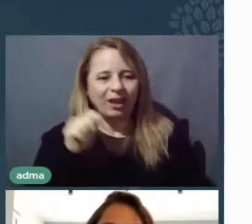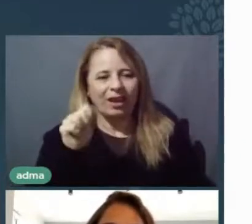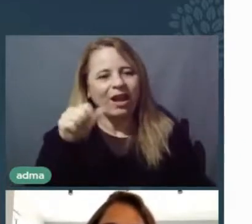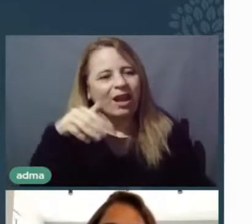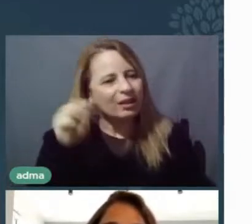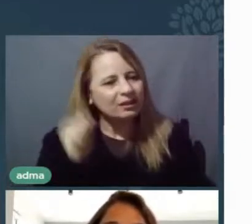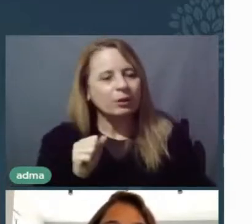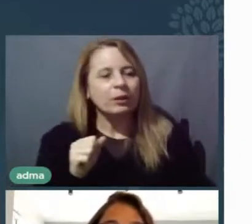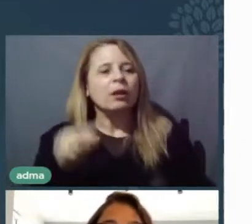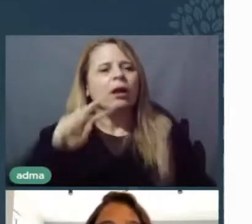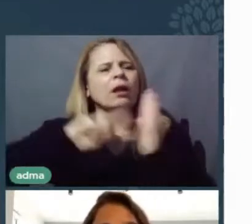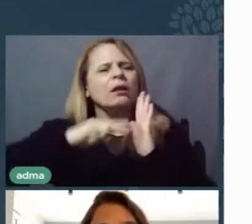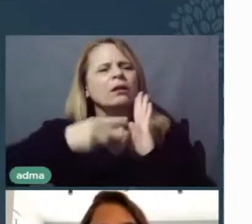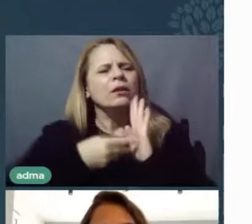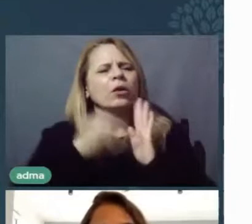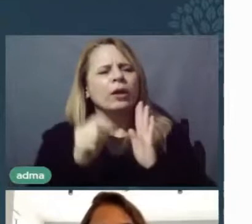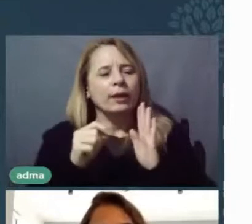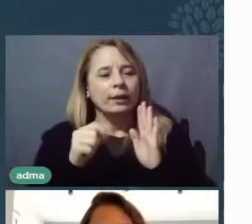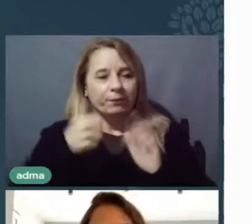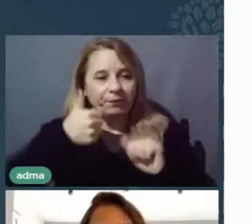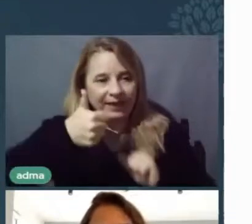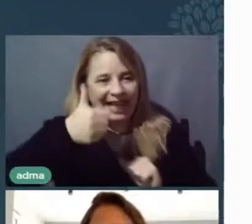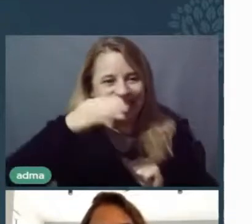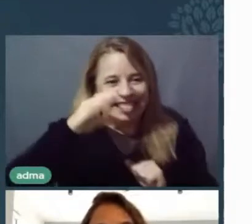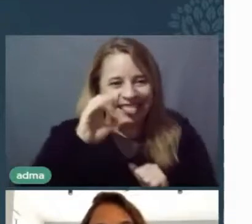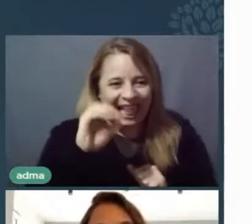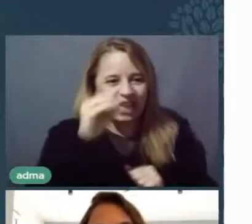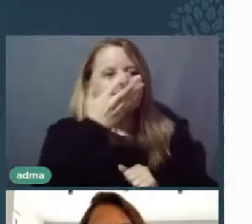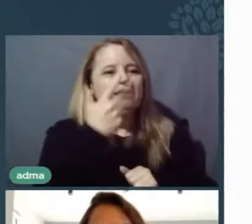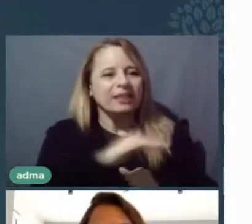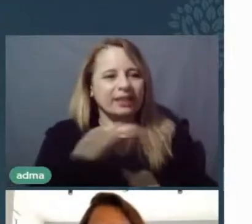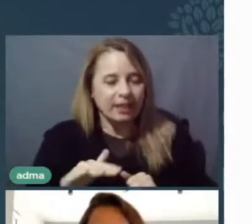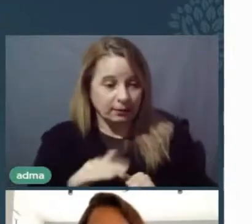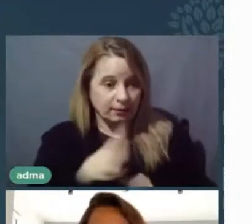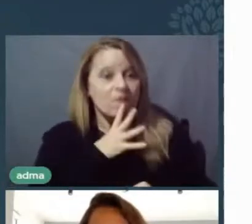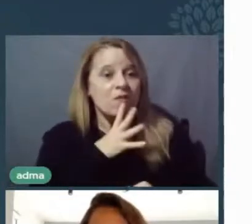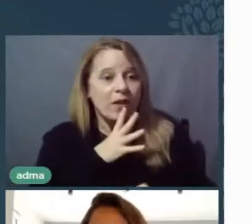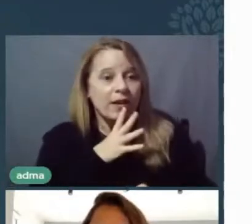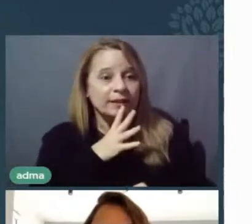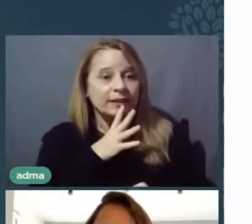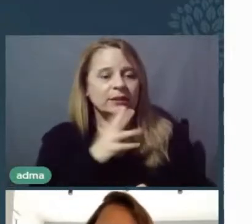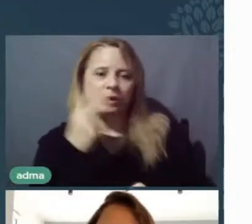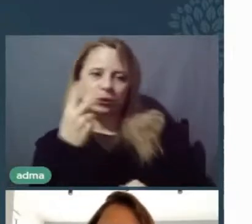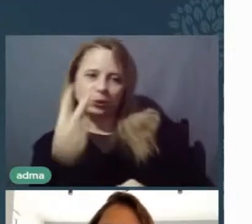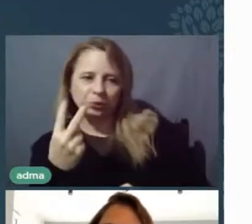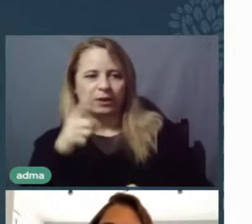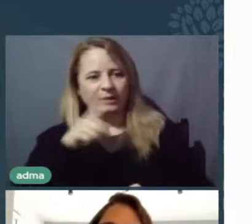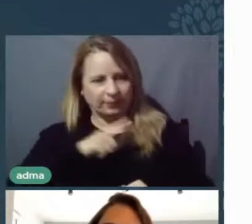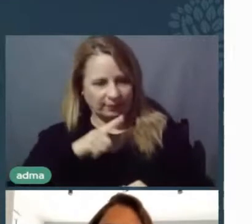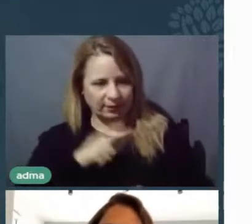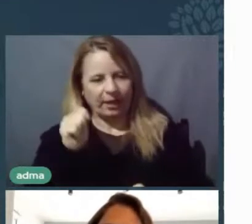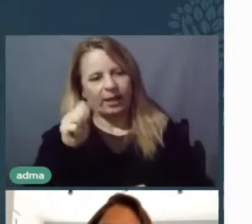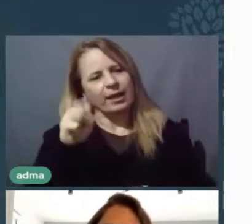significa? Significa de cada 10 crianças que você conhece, 2 delas têm asma. E isso